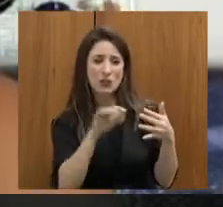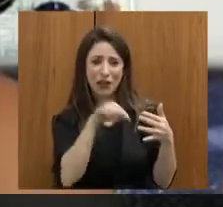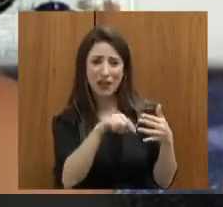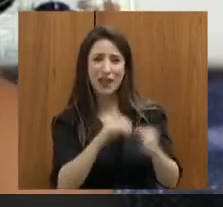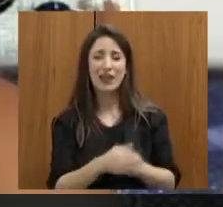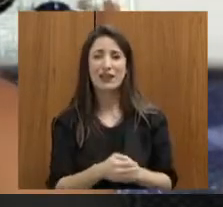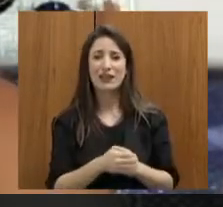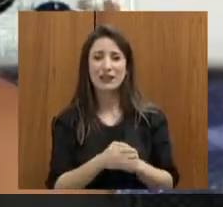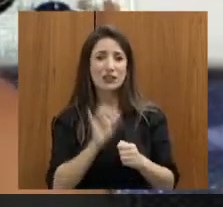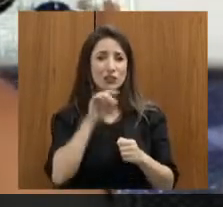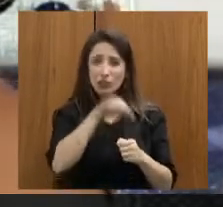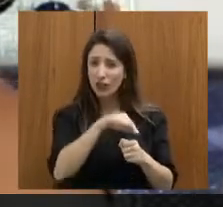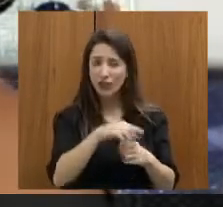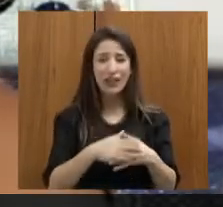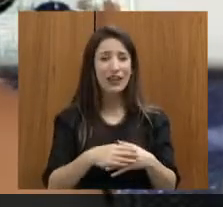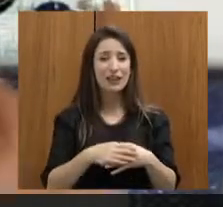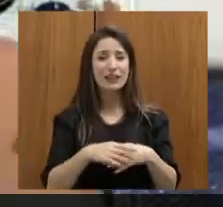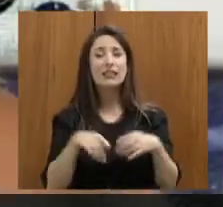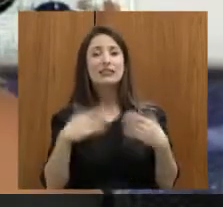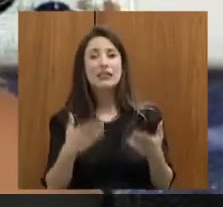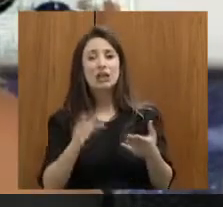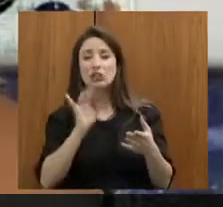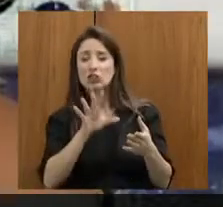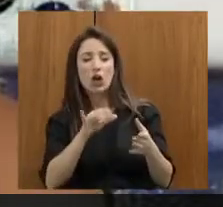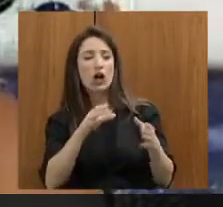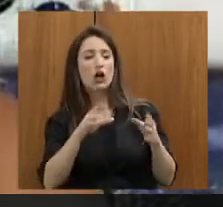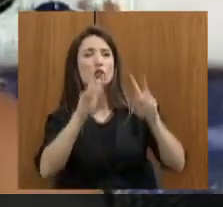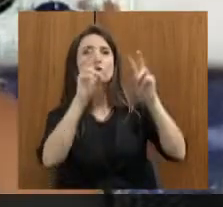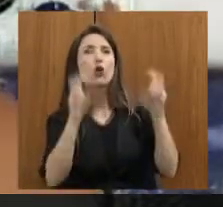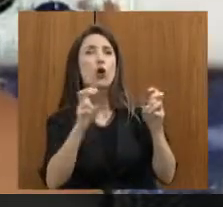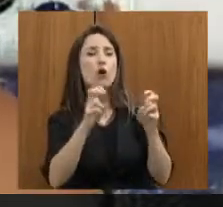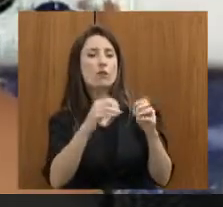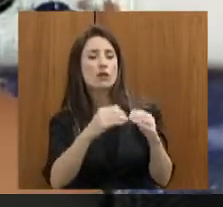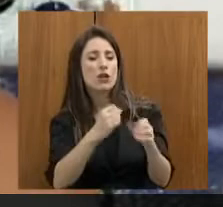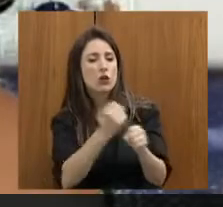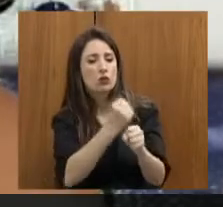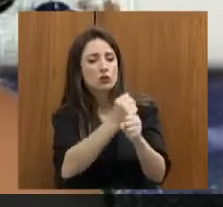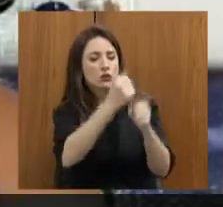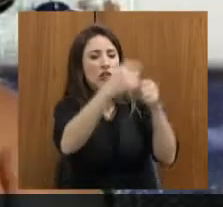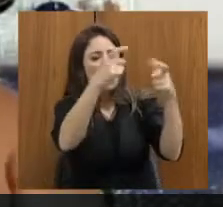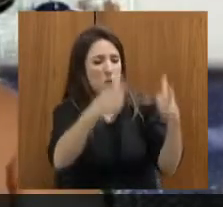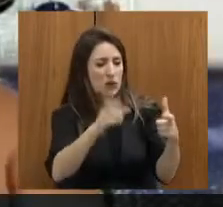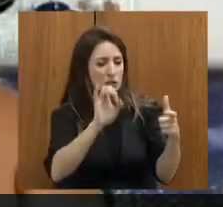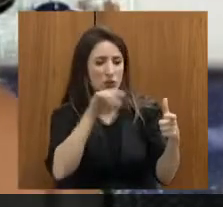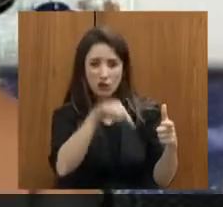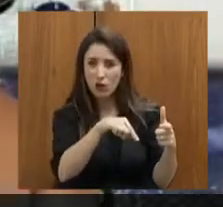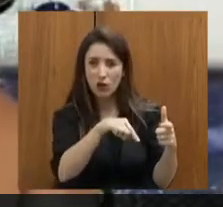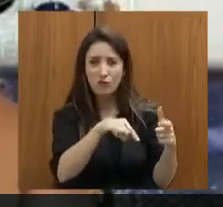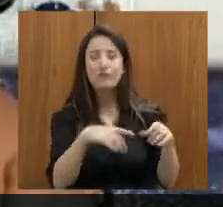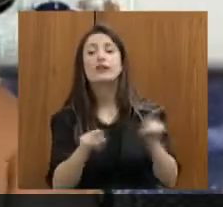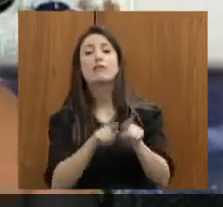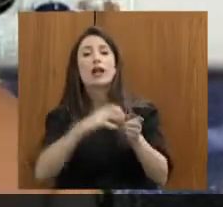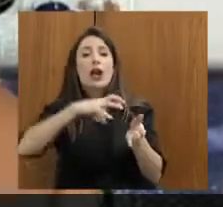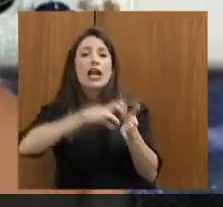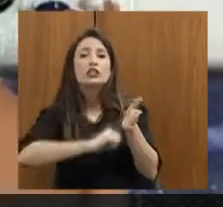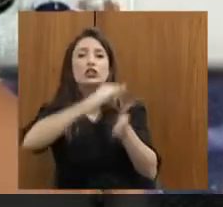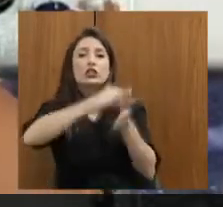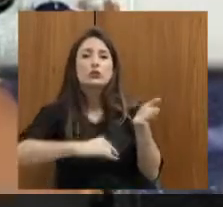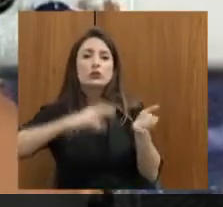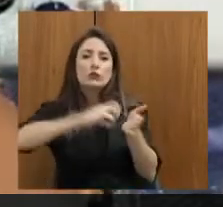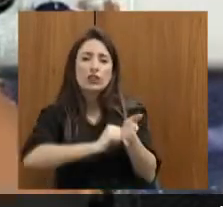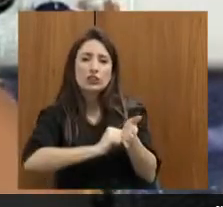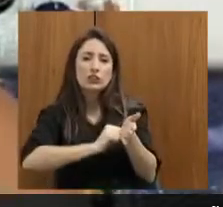pagamento de apenas sobre a construção as edificações os objetos o registro ele deve simplesmente se